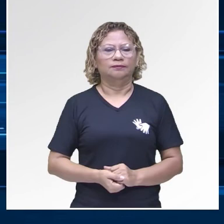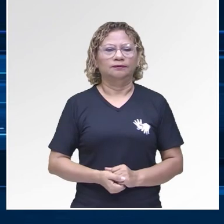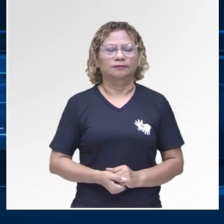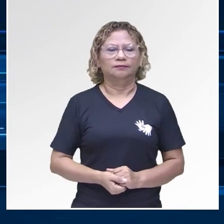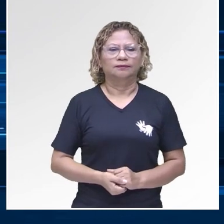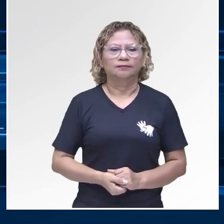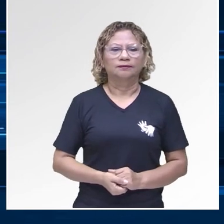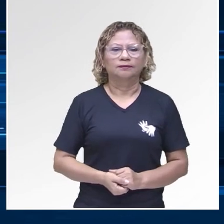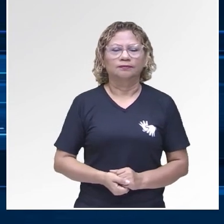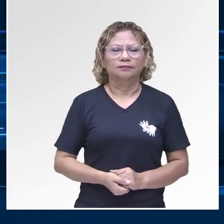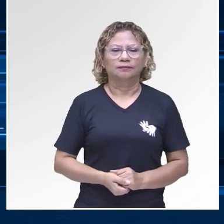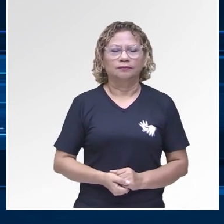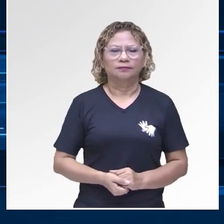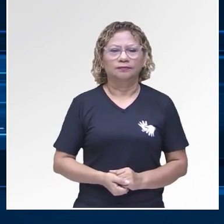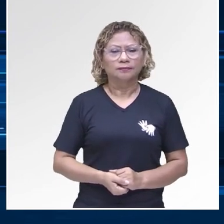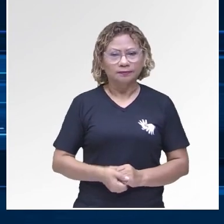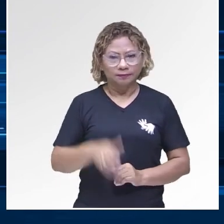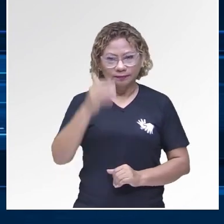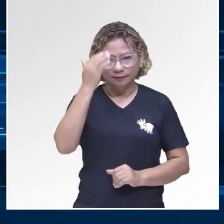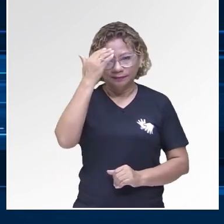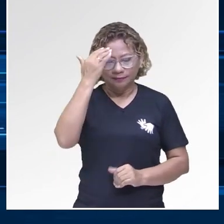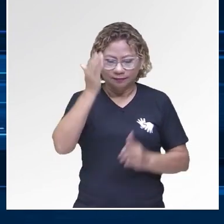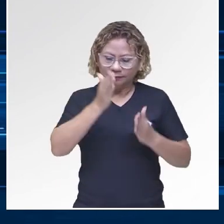128. Pessoal,